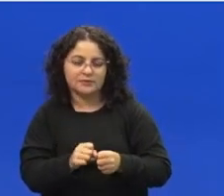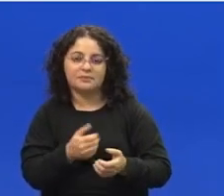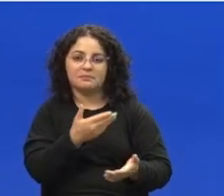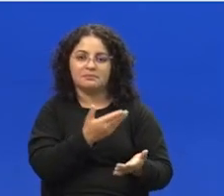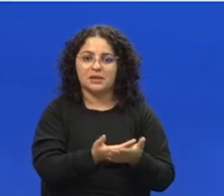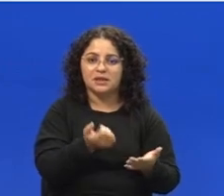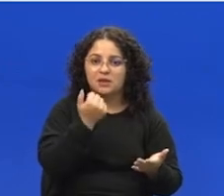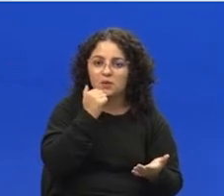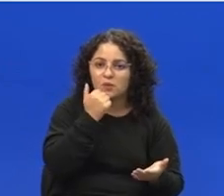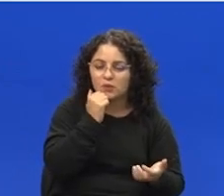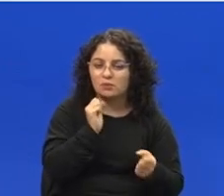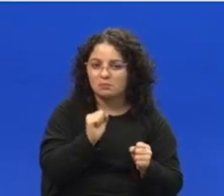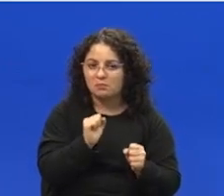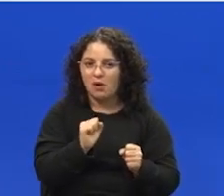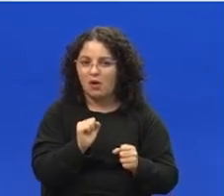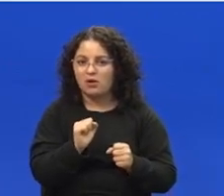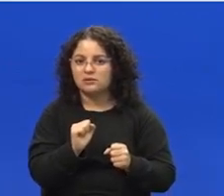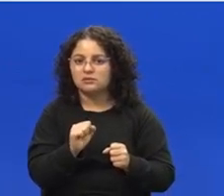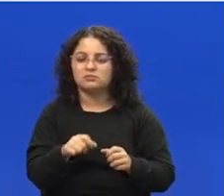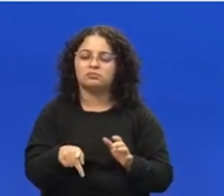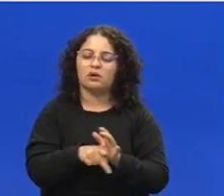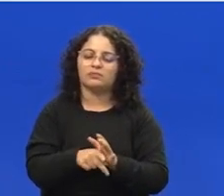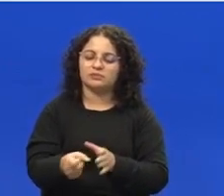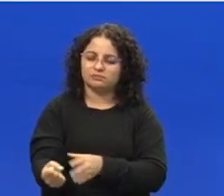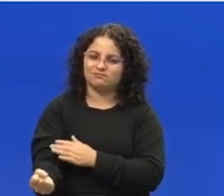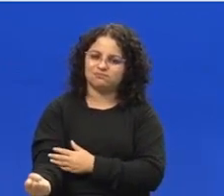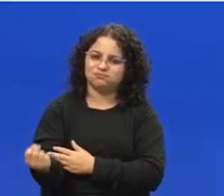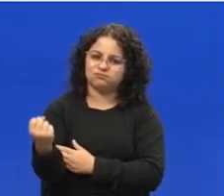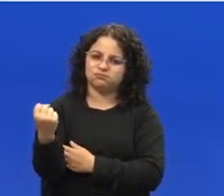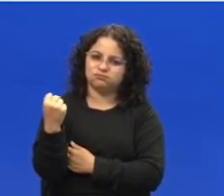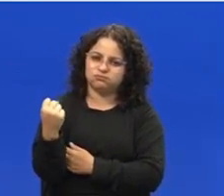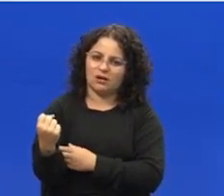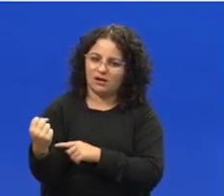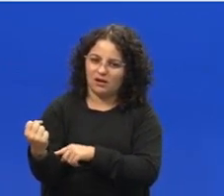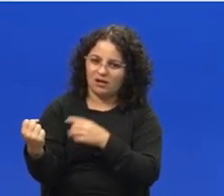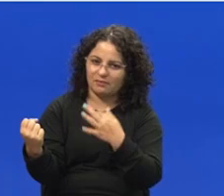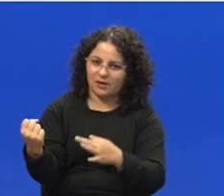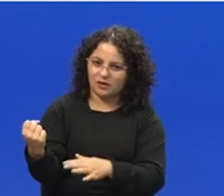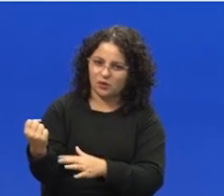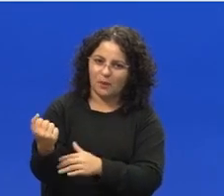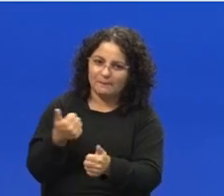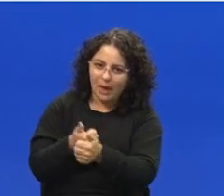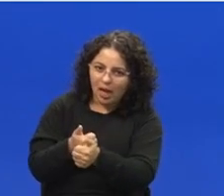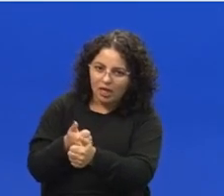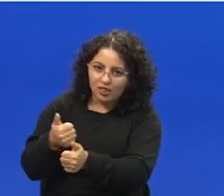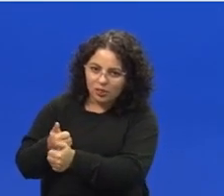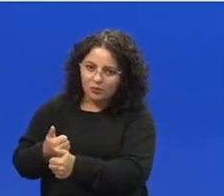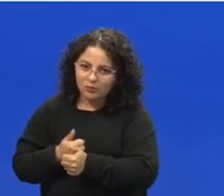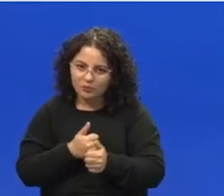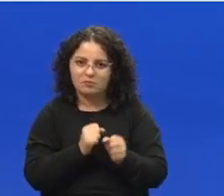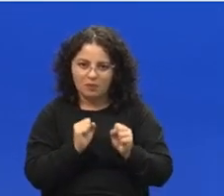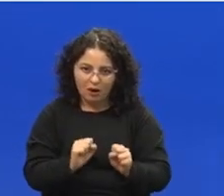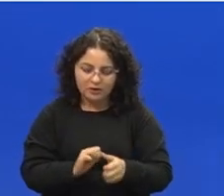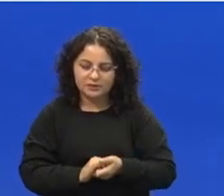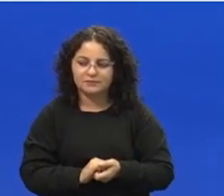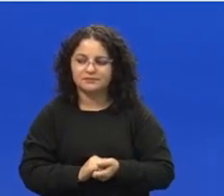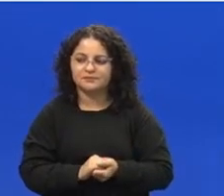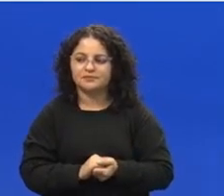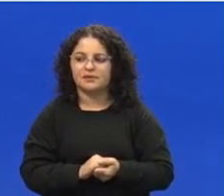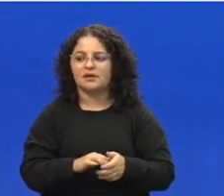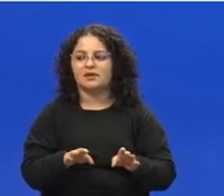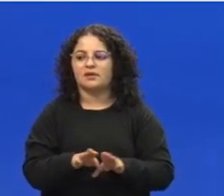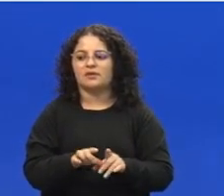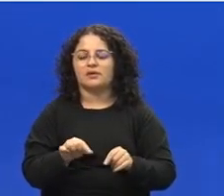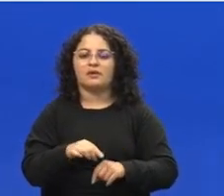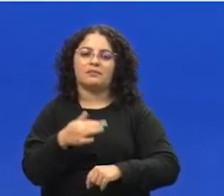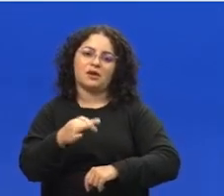Posso começar um exercício isométrico? Posso fazer exercícios nas áreas adjacentes? Vamos avaliar também. Contratura